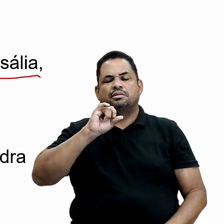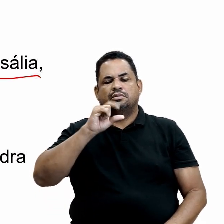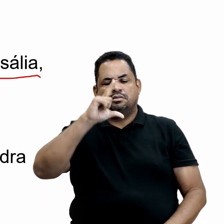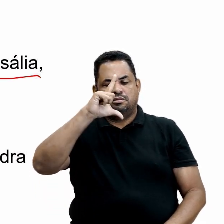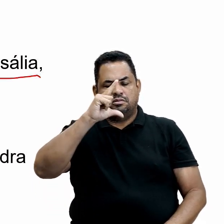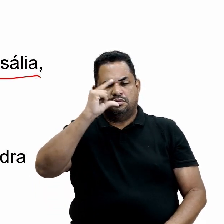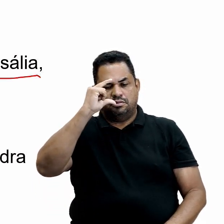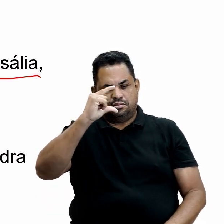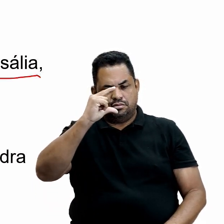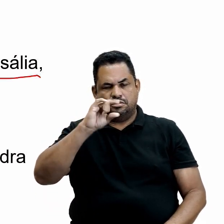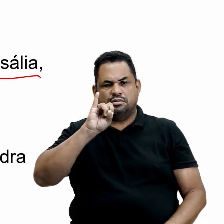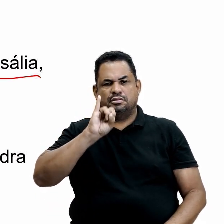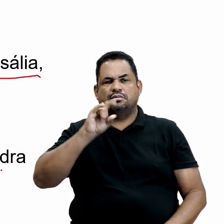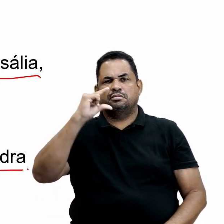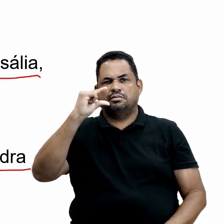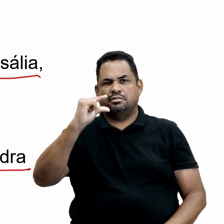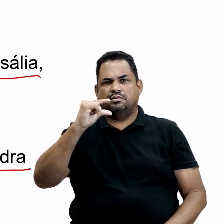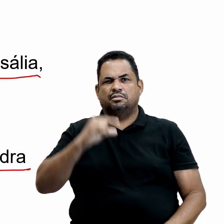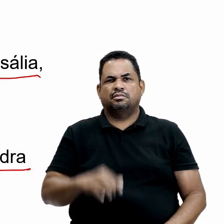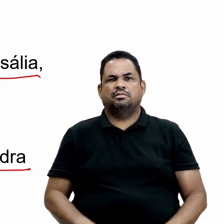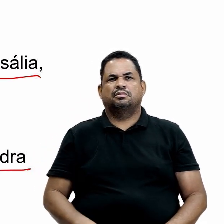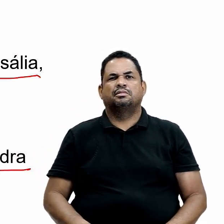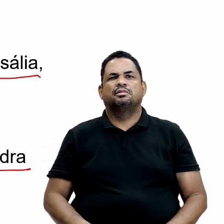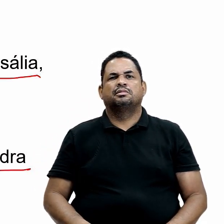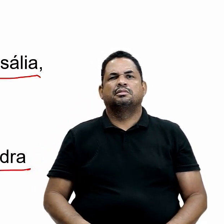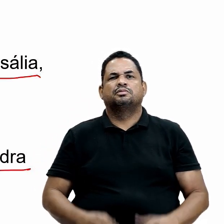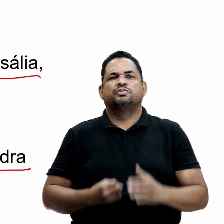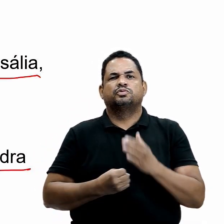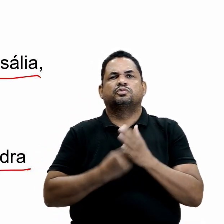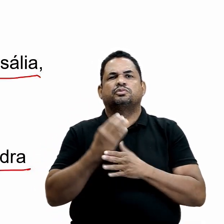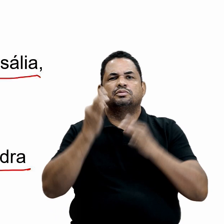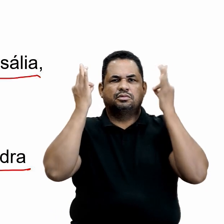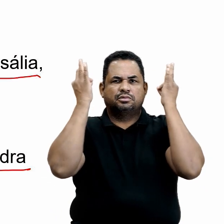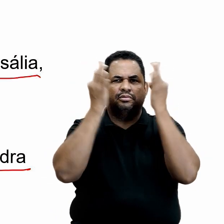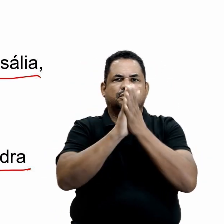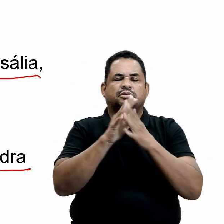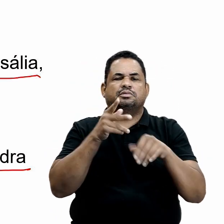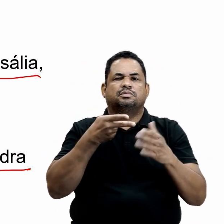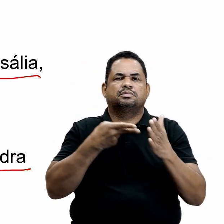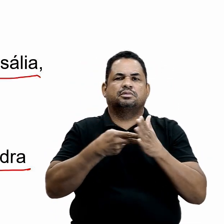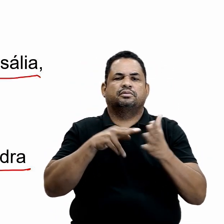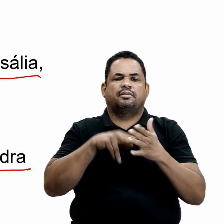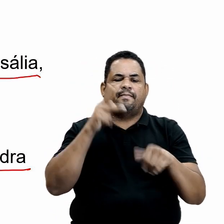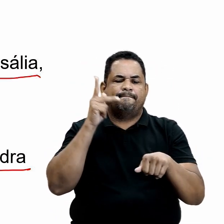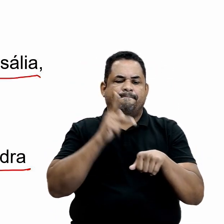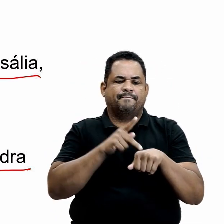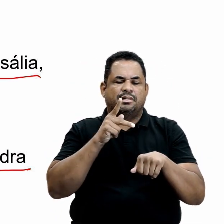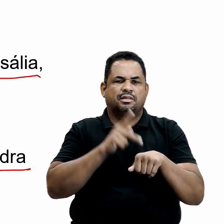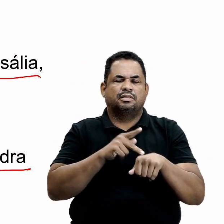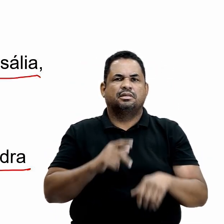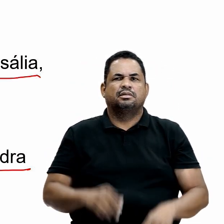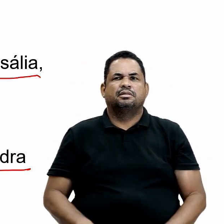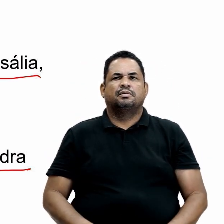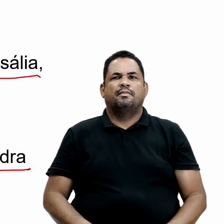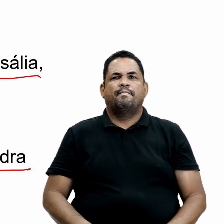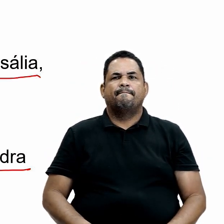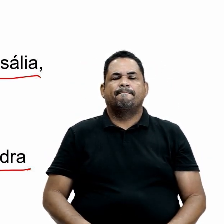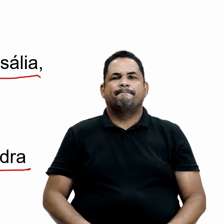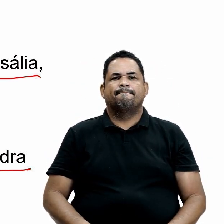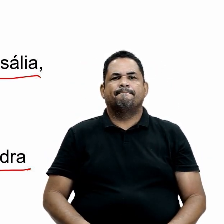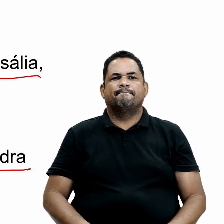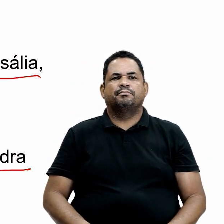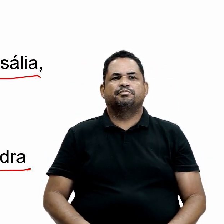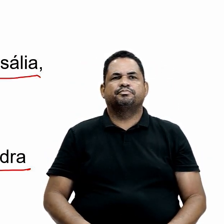vem do grego litos, e significa pedra, tá bom? Na realidade, o lítio está presente nas rochas,